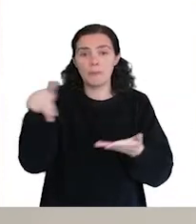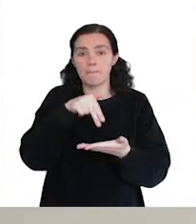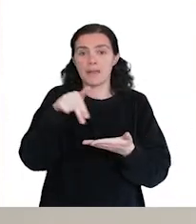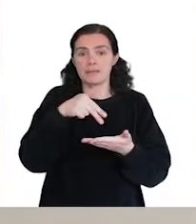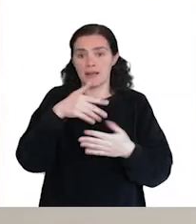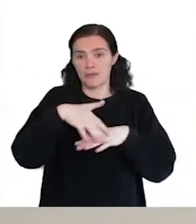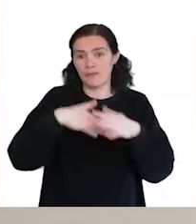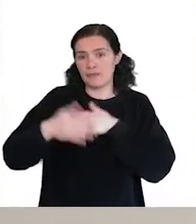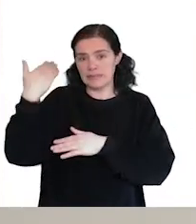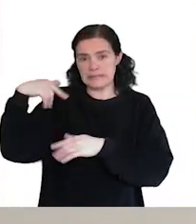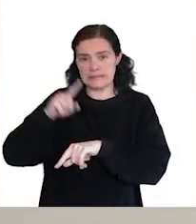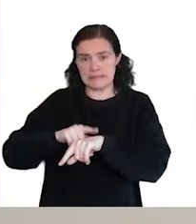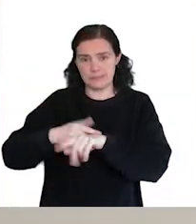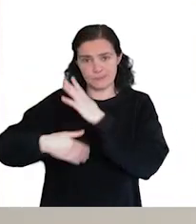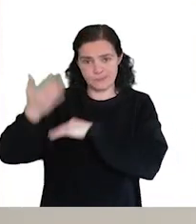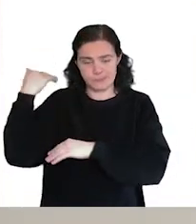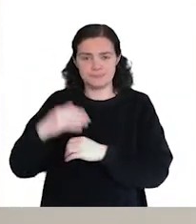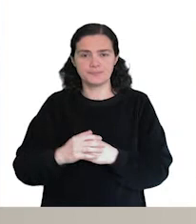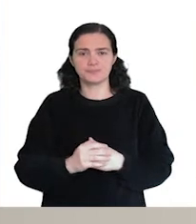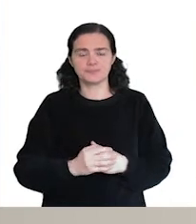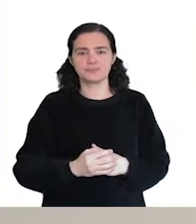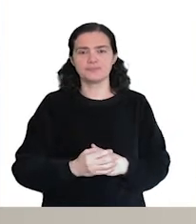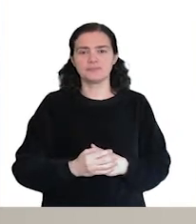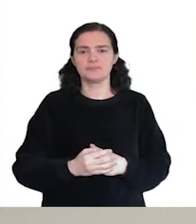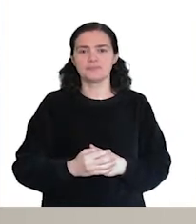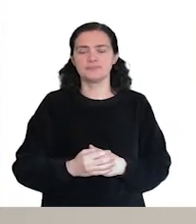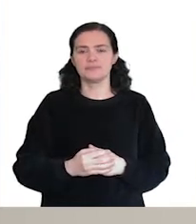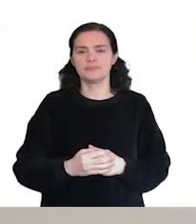de trapézio que na altura realizava.